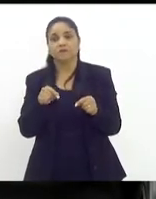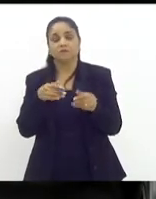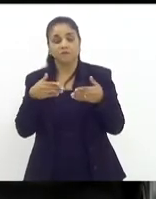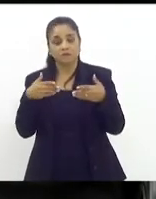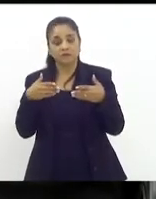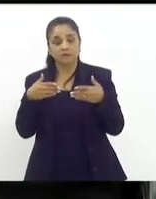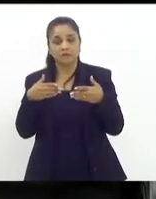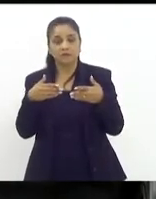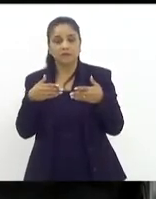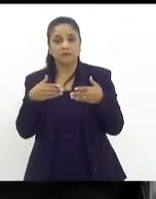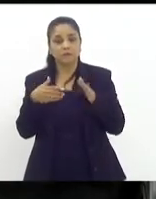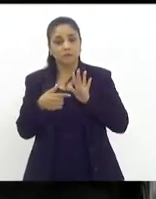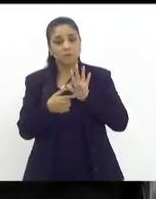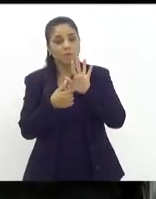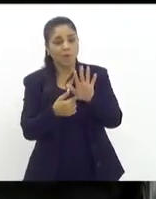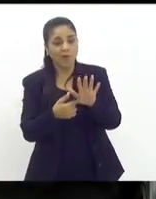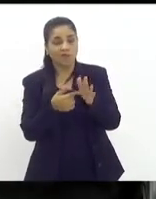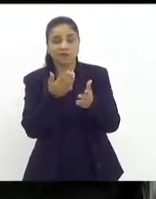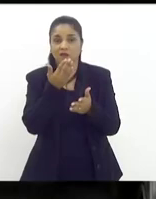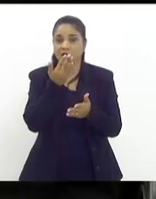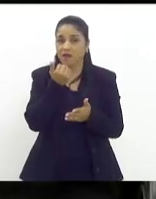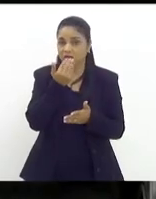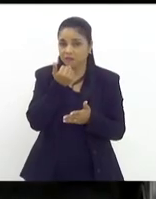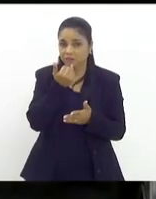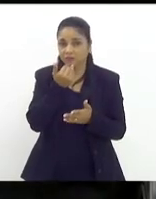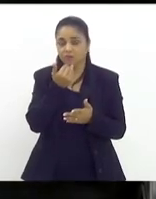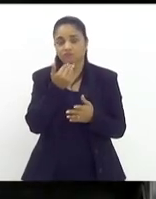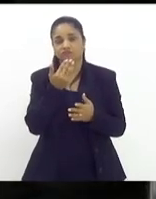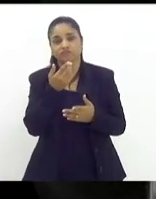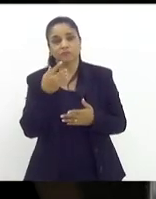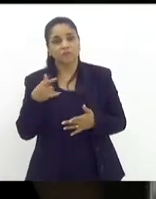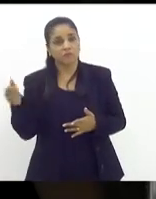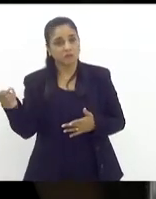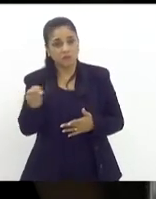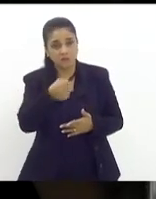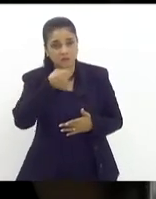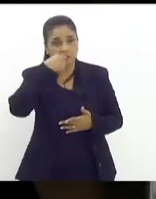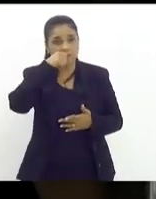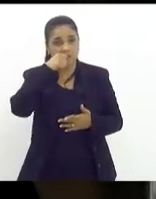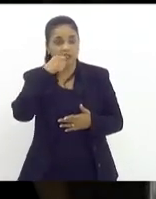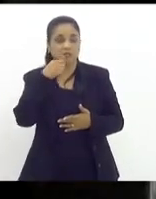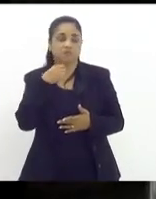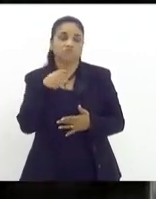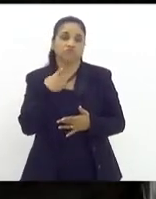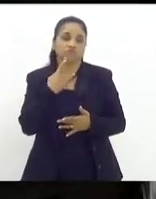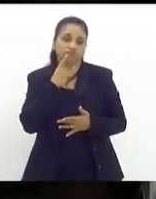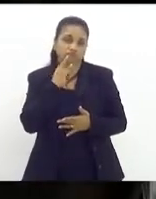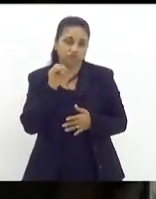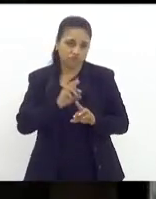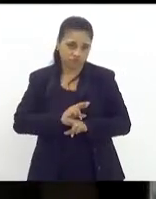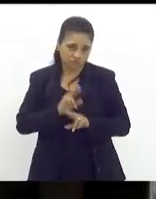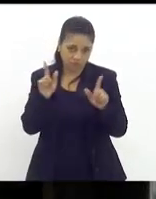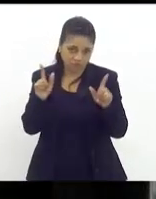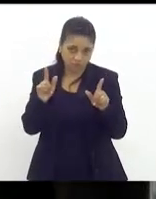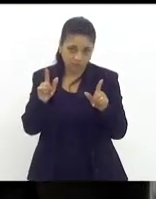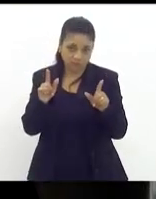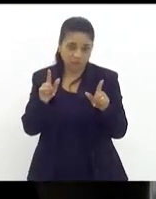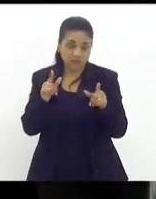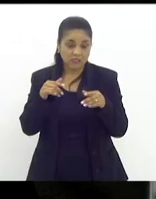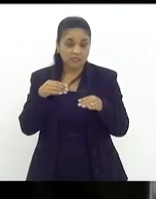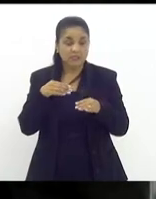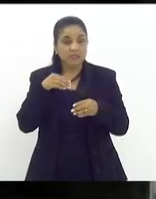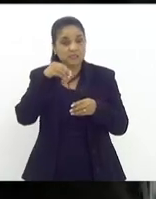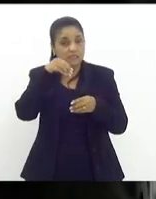com alimentos e bebidas não alcoólicas em estabelecimentos privados,